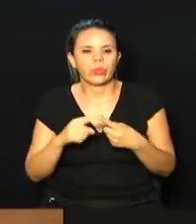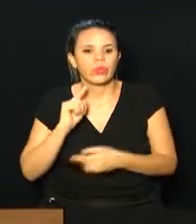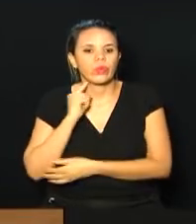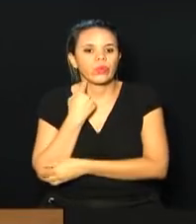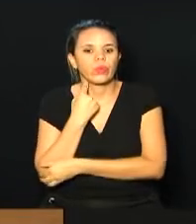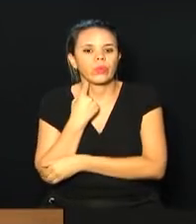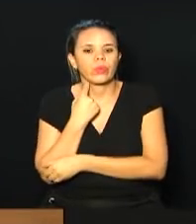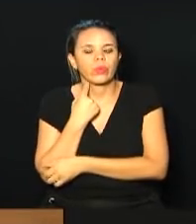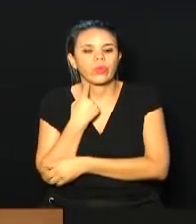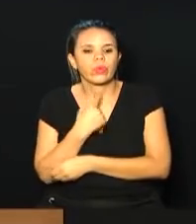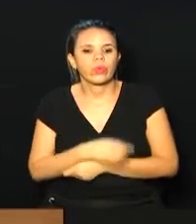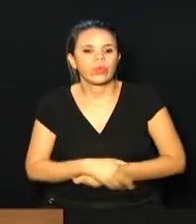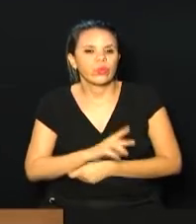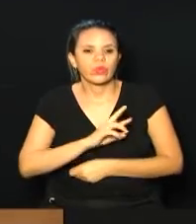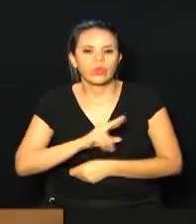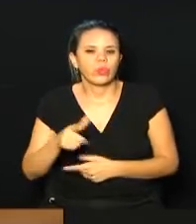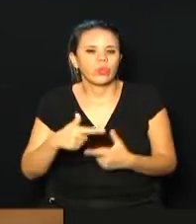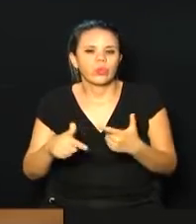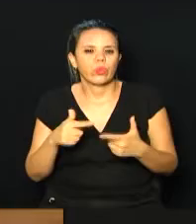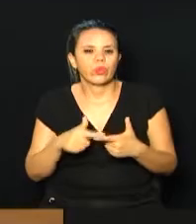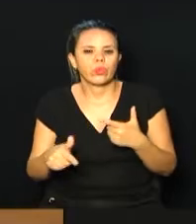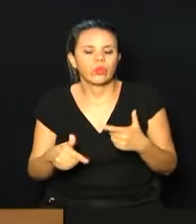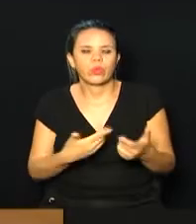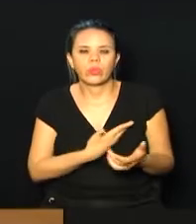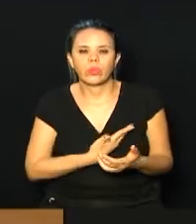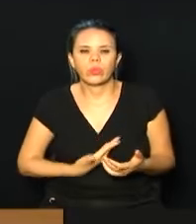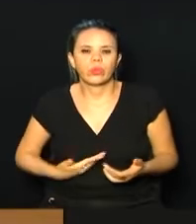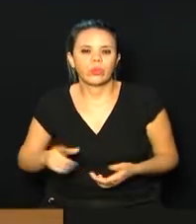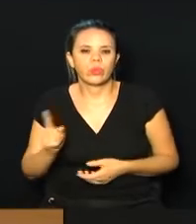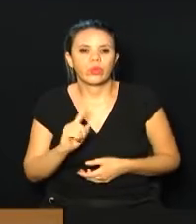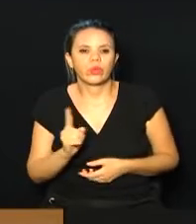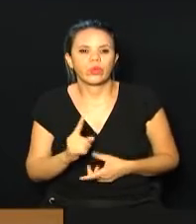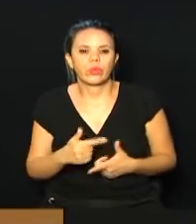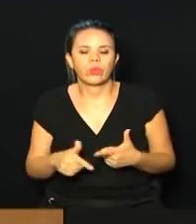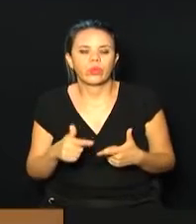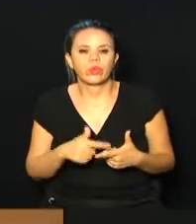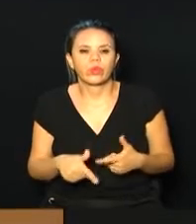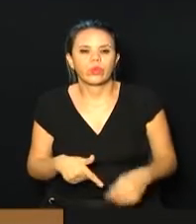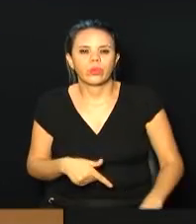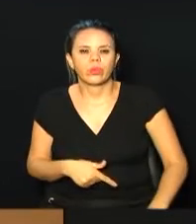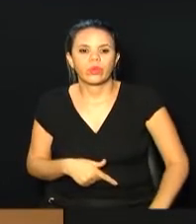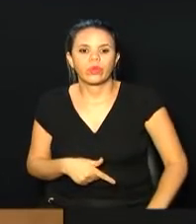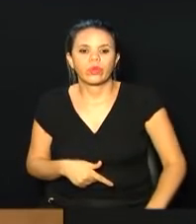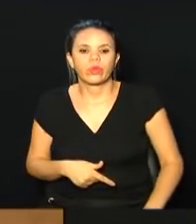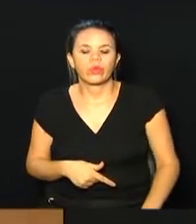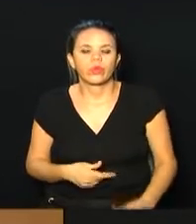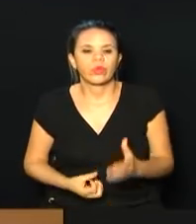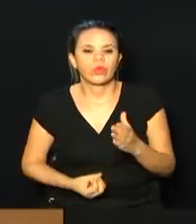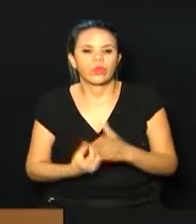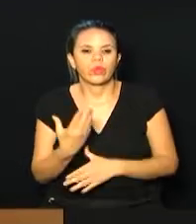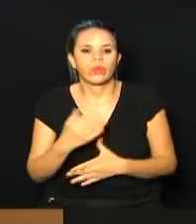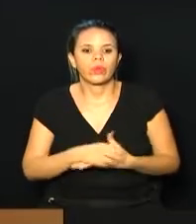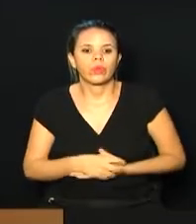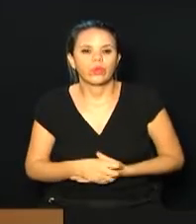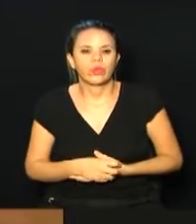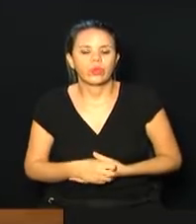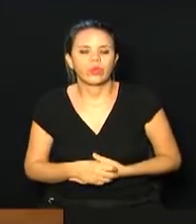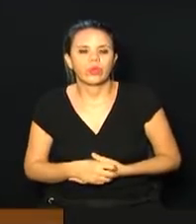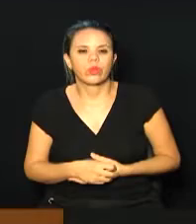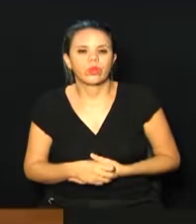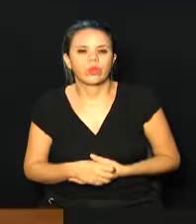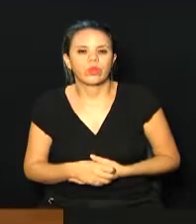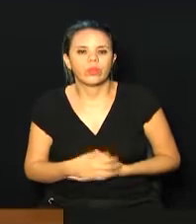lá, não é problema do poder público, é problema do gerador.